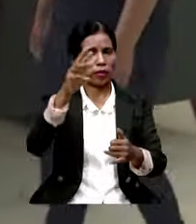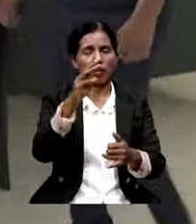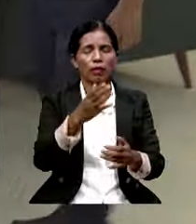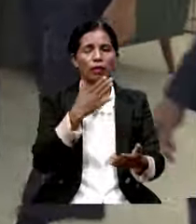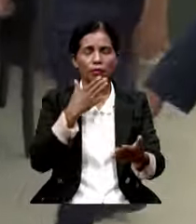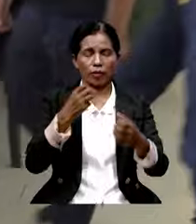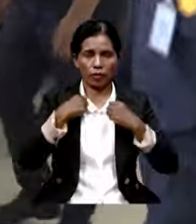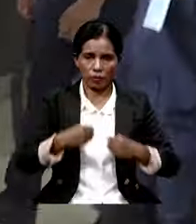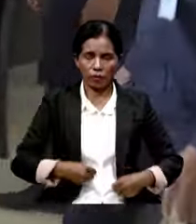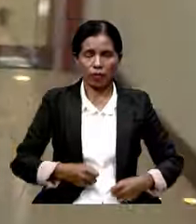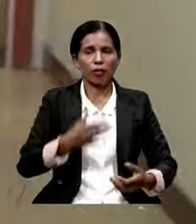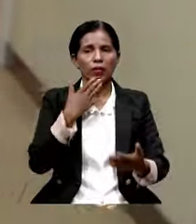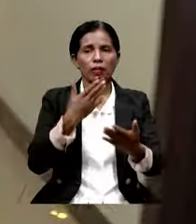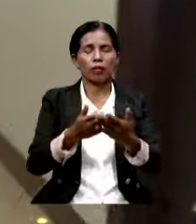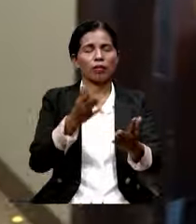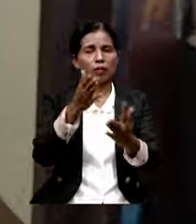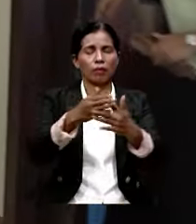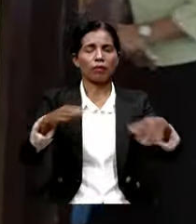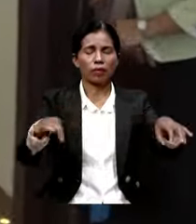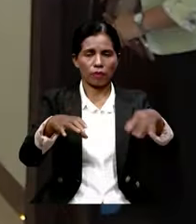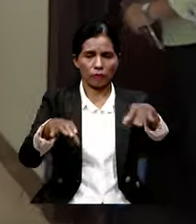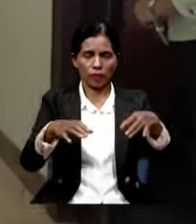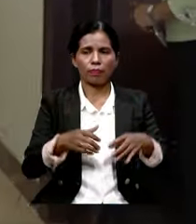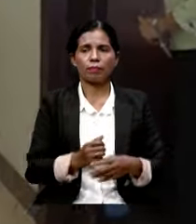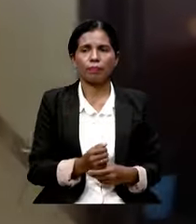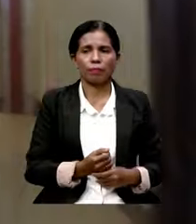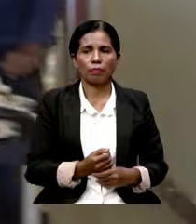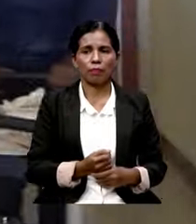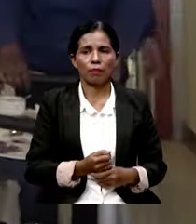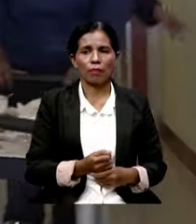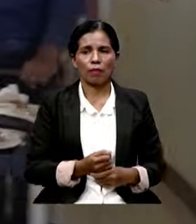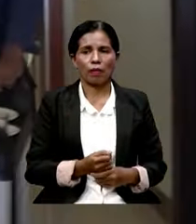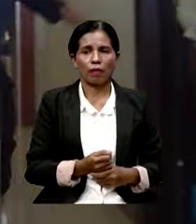kondisaun dia kela no tam fali serviço na equipa cobertura GMN.